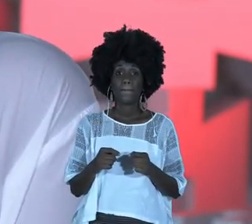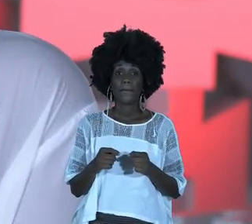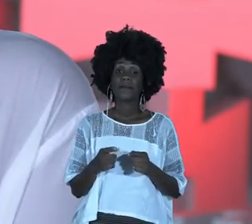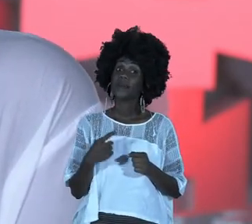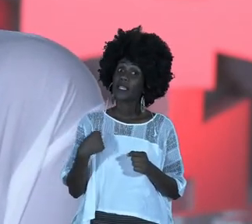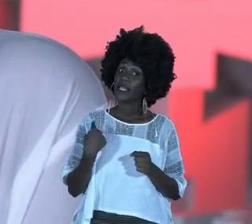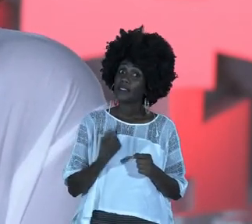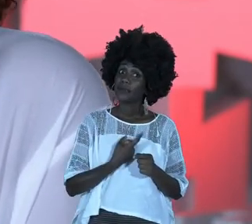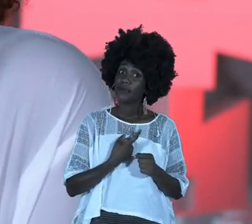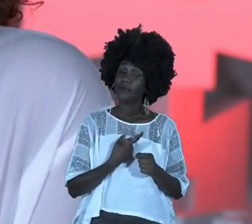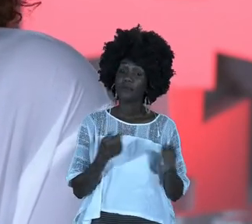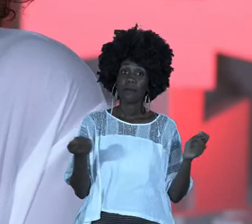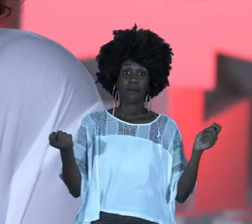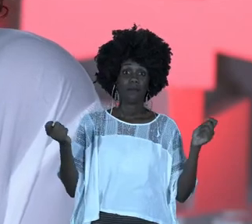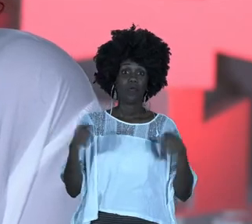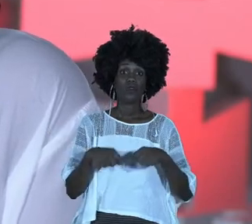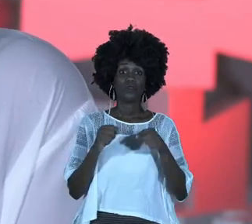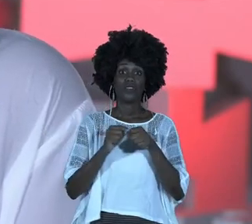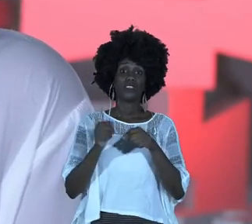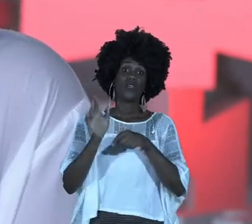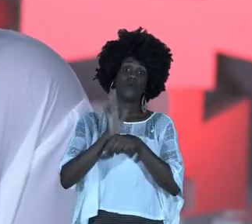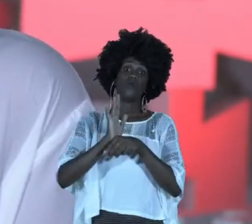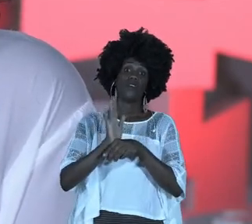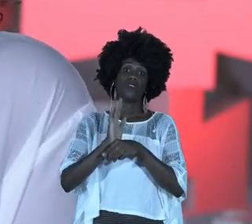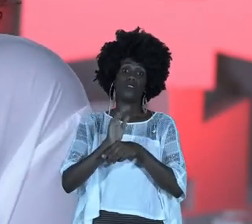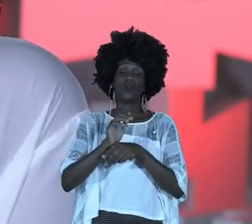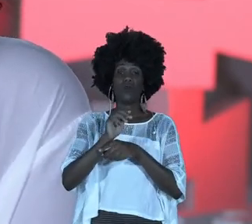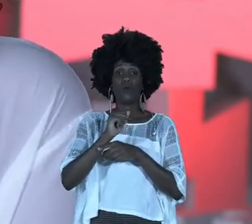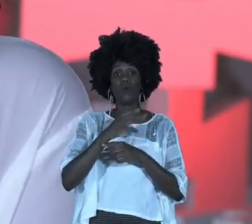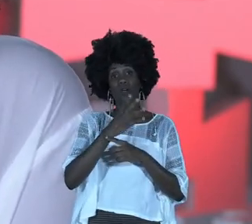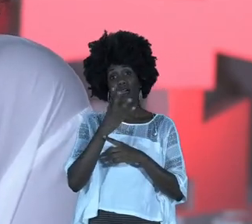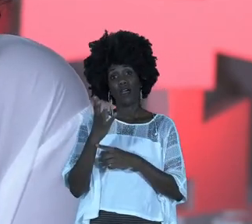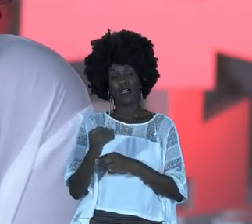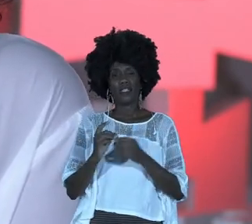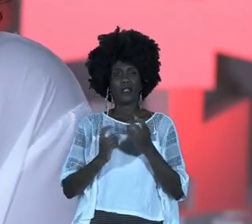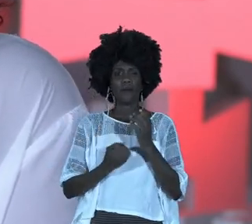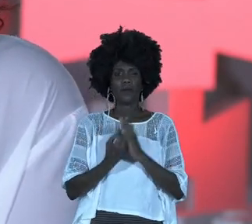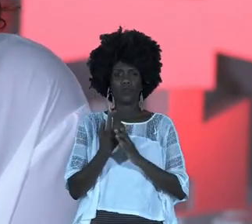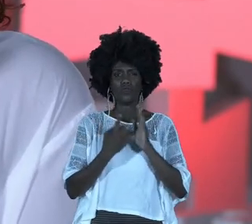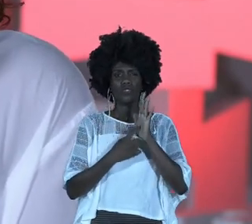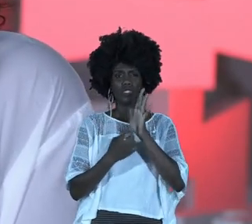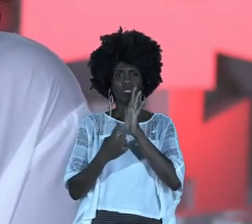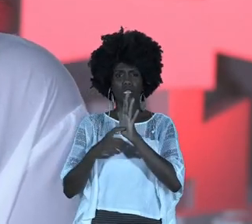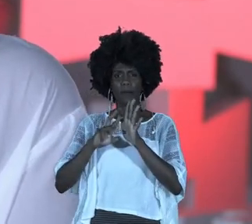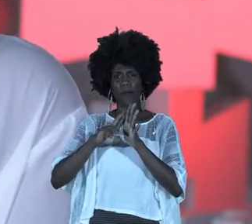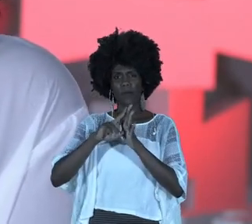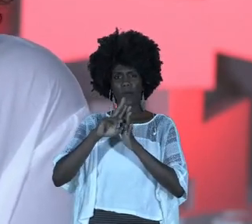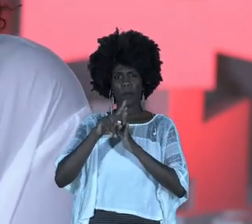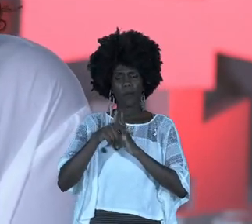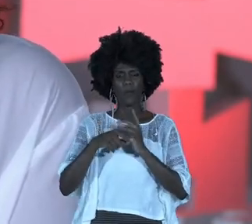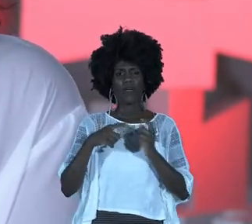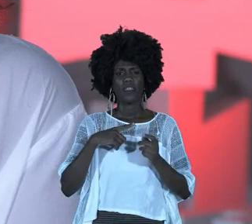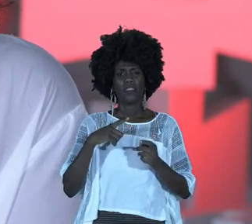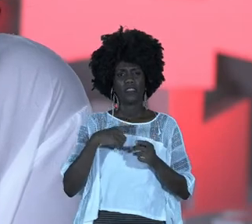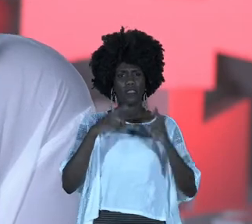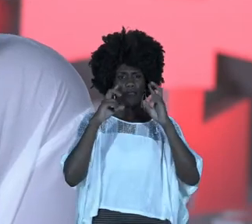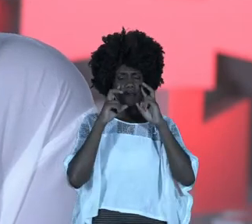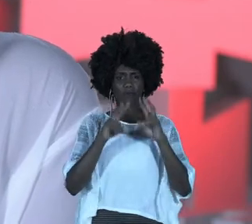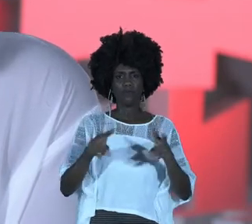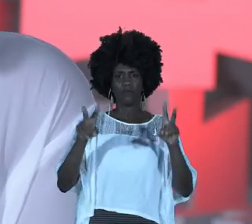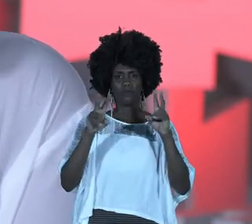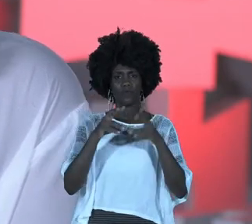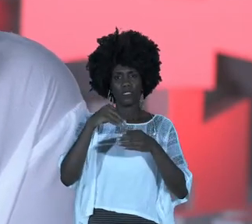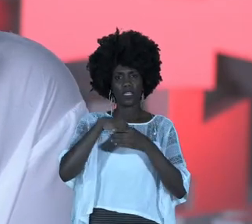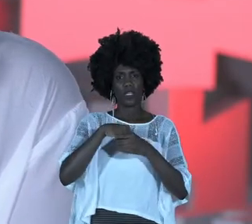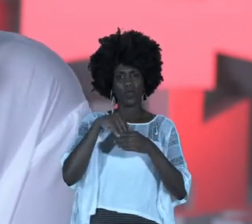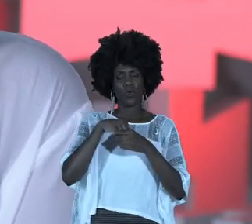A gente pode fazer um videoarte, projetar de várias formas, mas você pode tensionar essa projeção no objeto, no